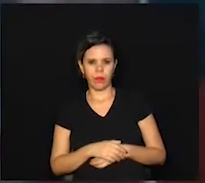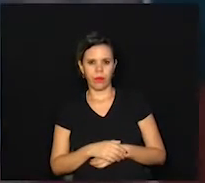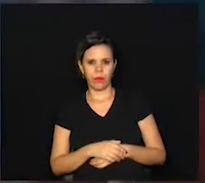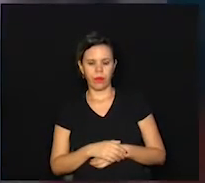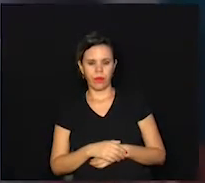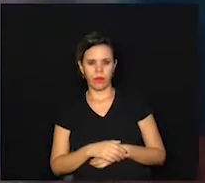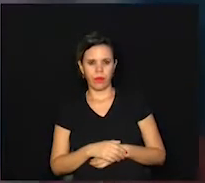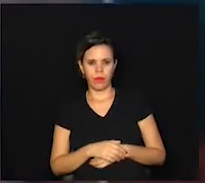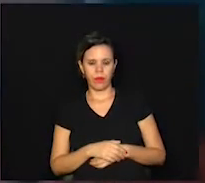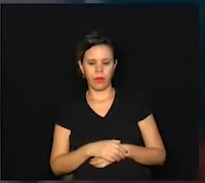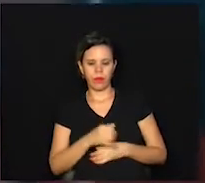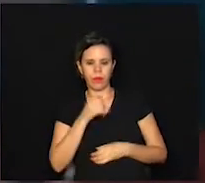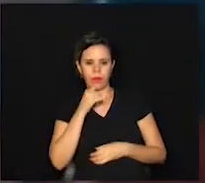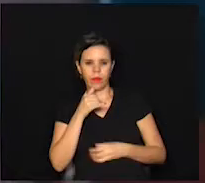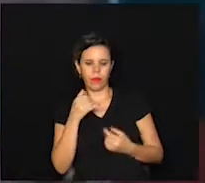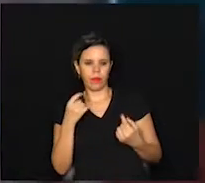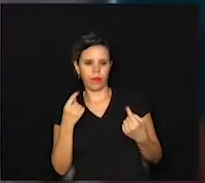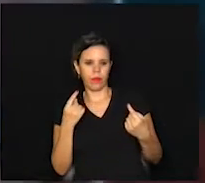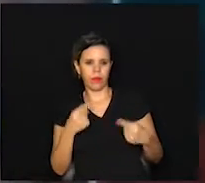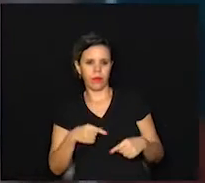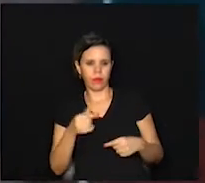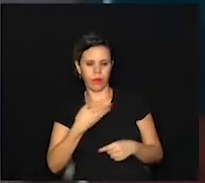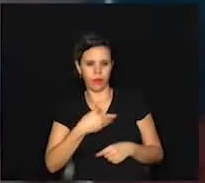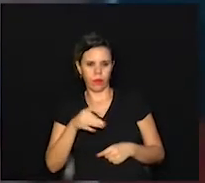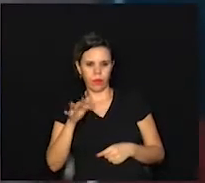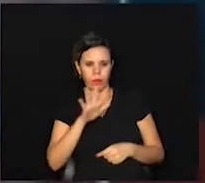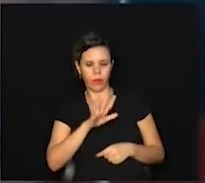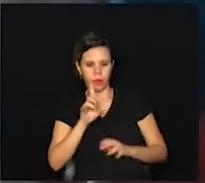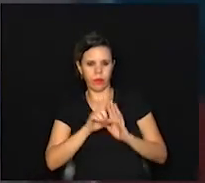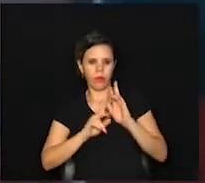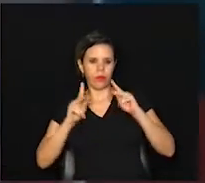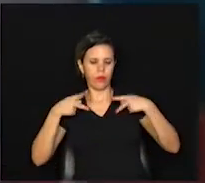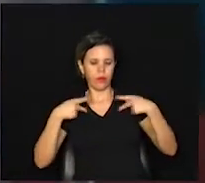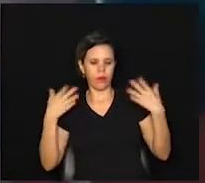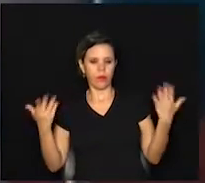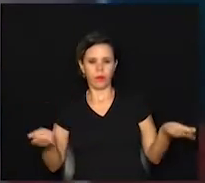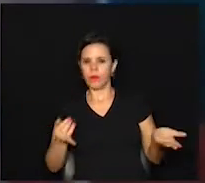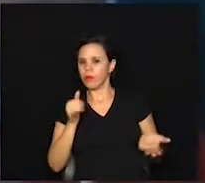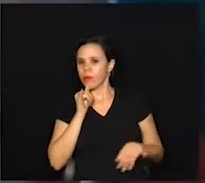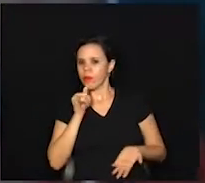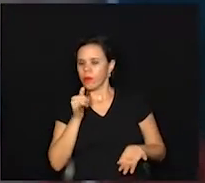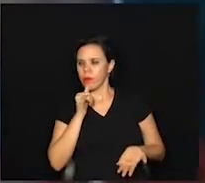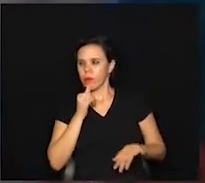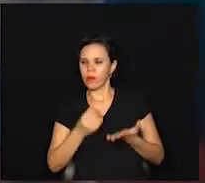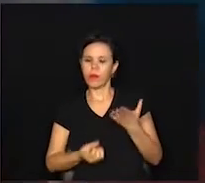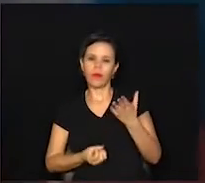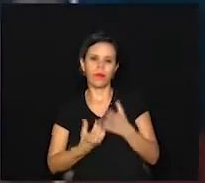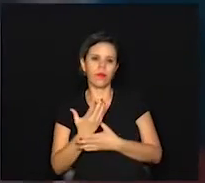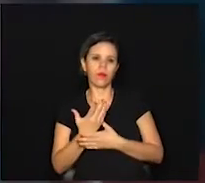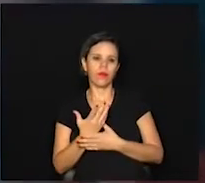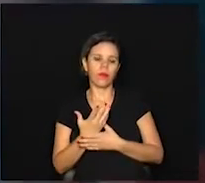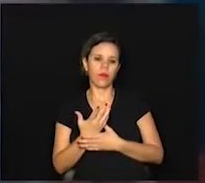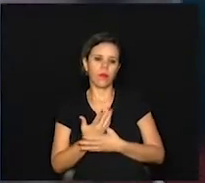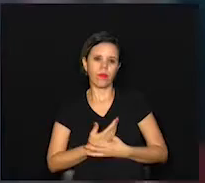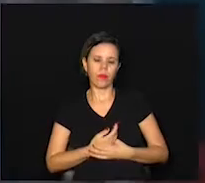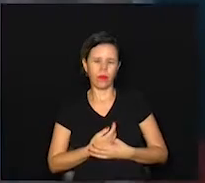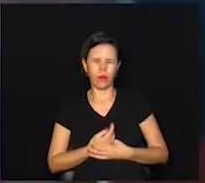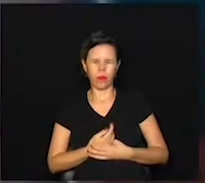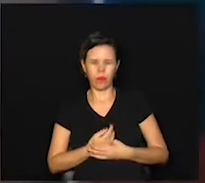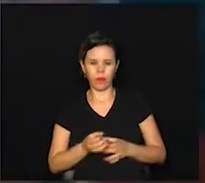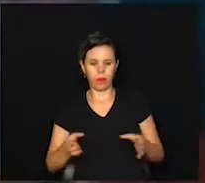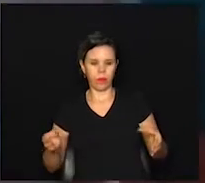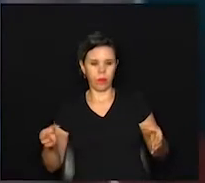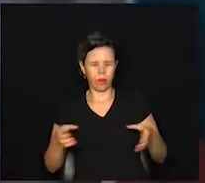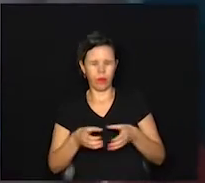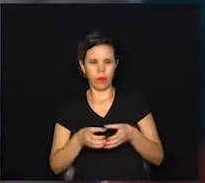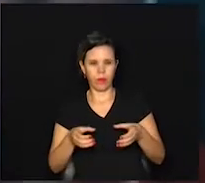de ataques, né, do governo federal aos direitos humanos. Por exemplo, a criação daquela comissão